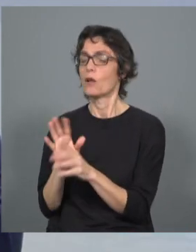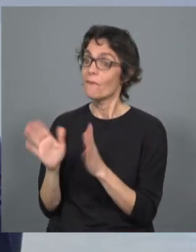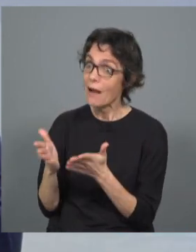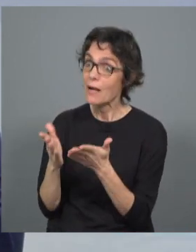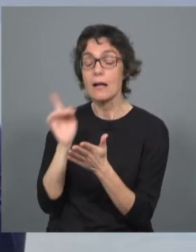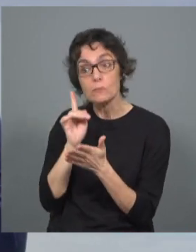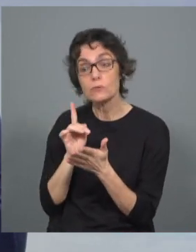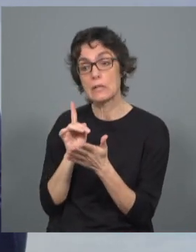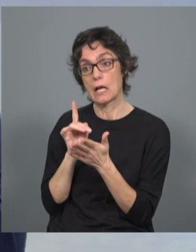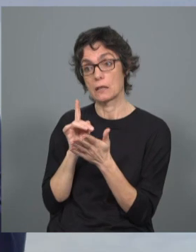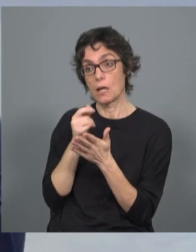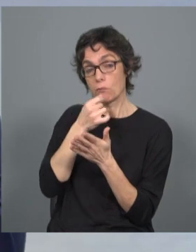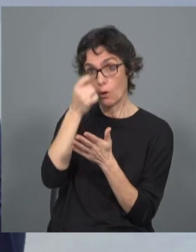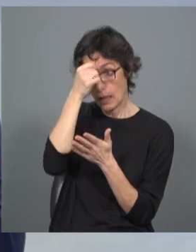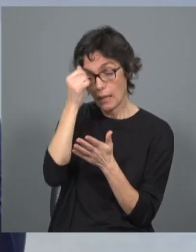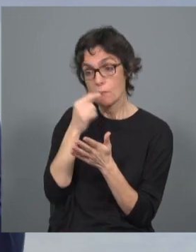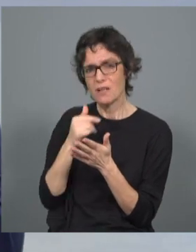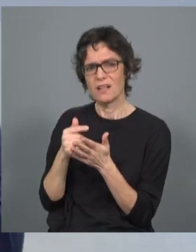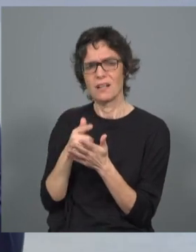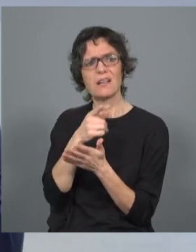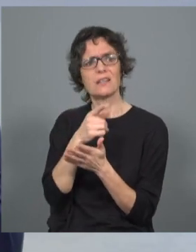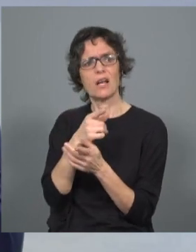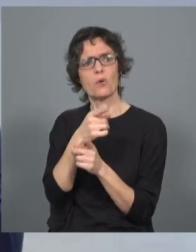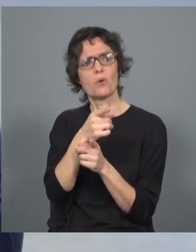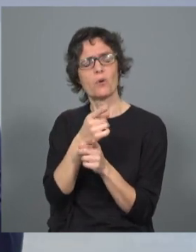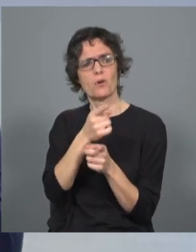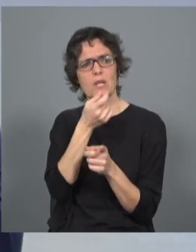é tão importante. Oh mãe, mas se é importante, porque é que a mãe e o pai não vão comungar?